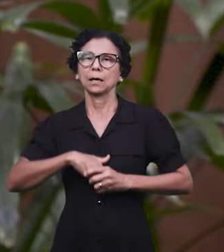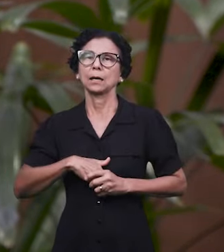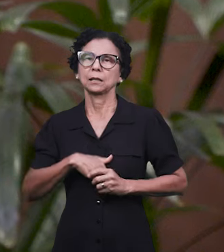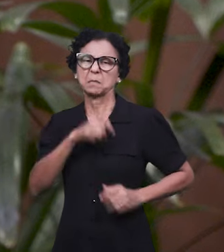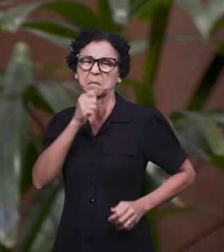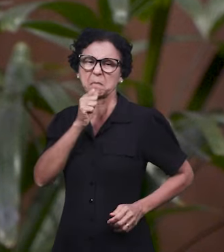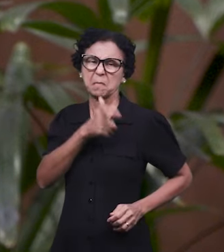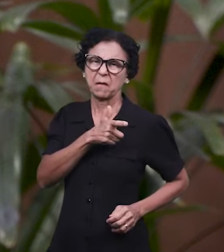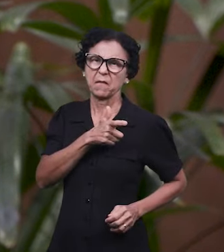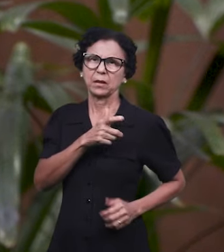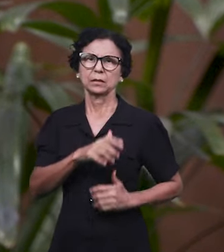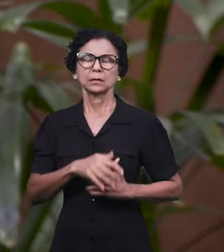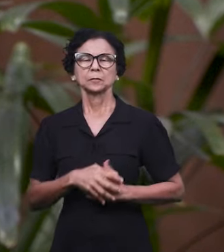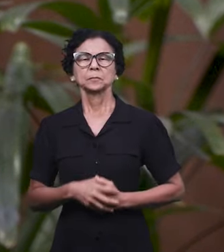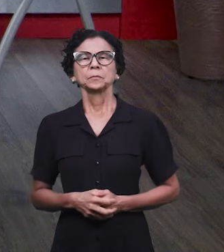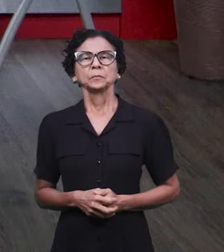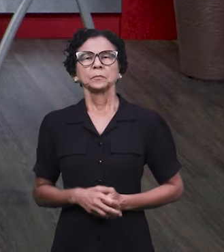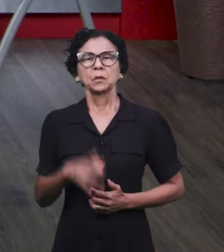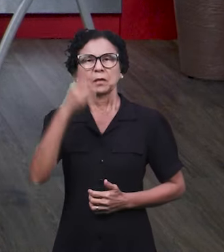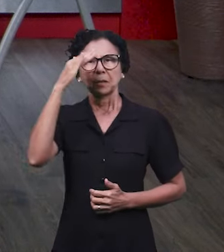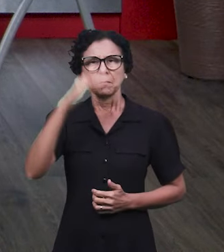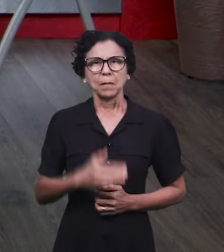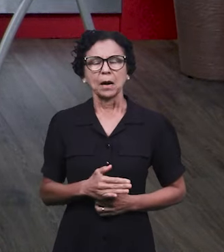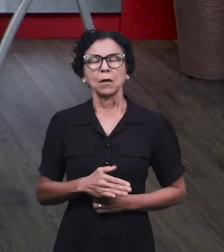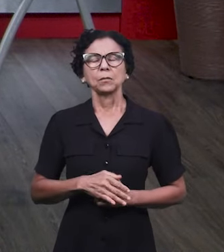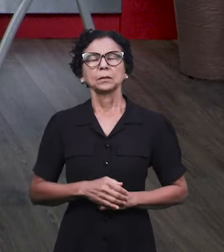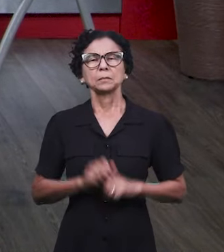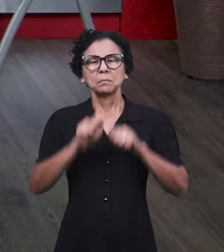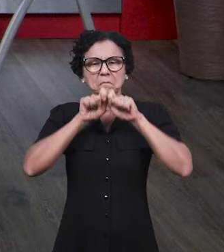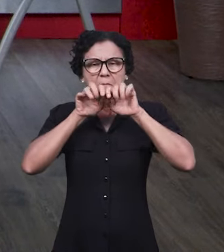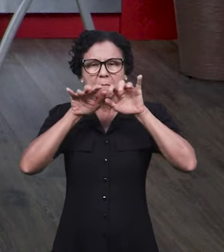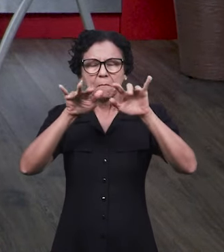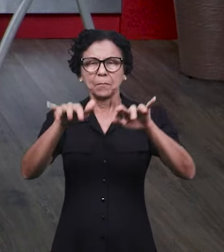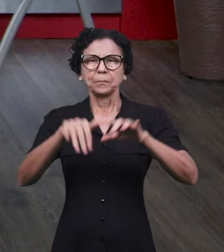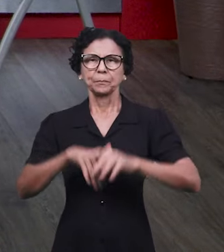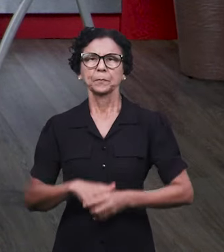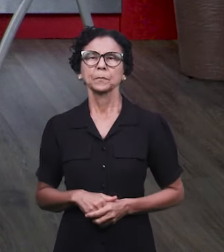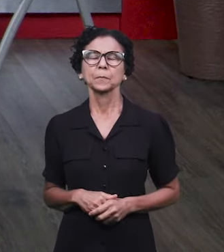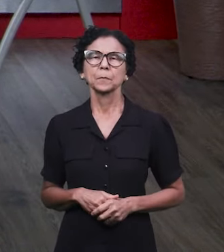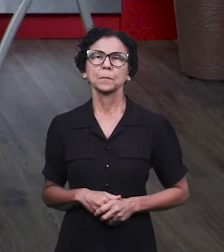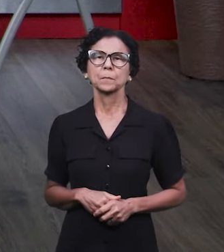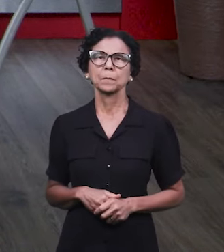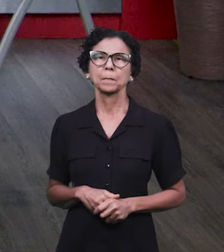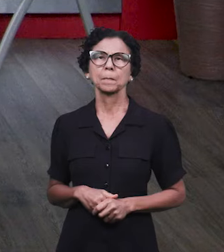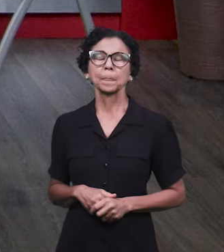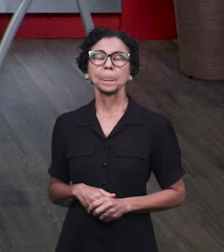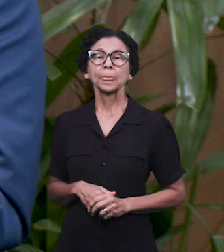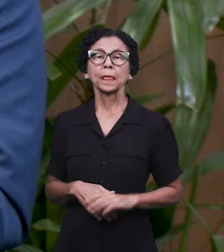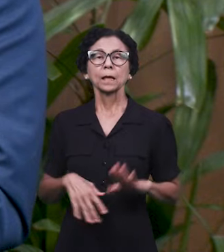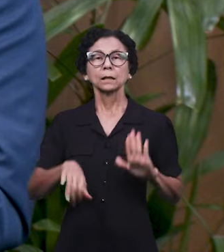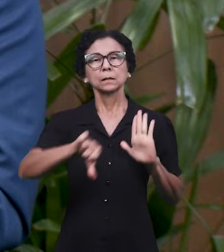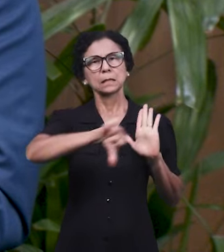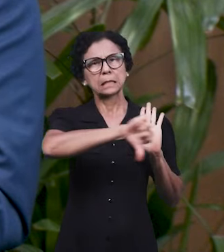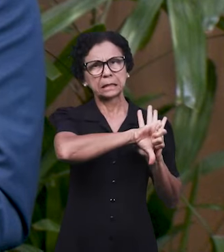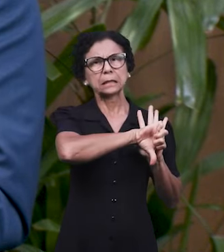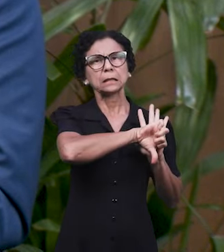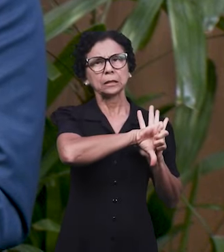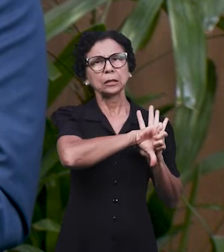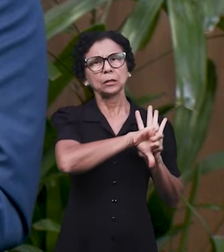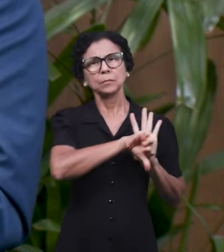né difamatórios Dr Isaías e eh nesse caso dos crimes cometidos né no no ambiente